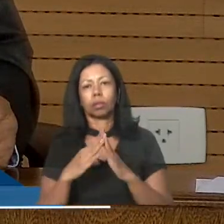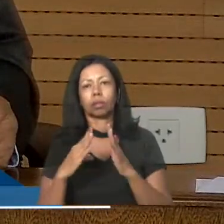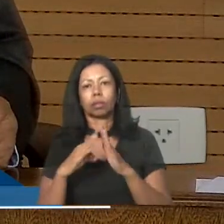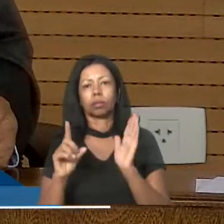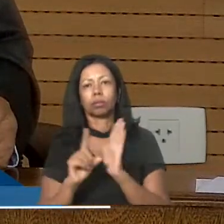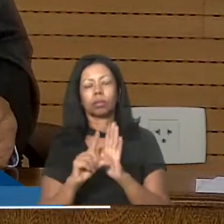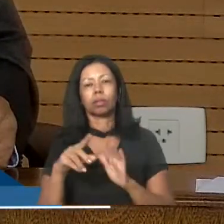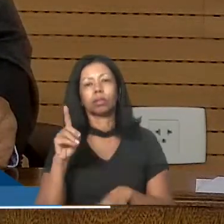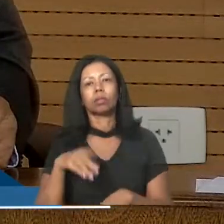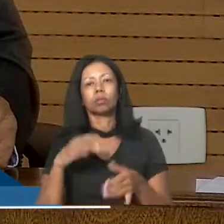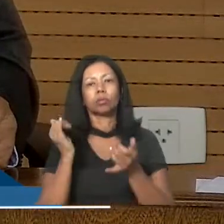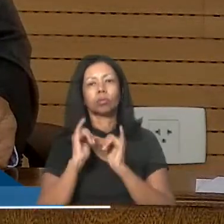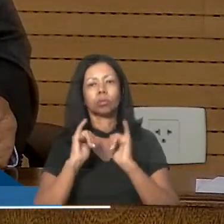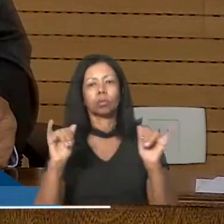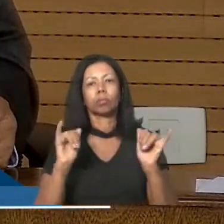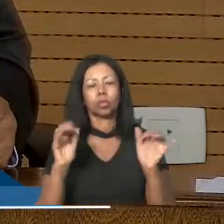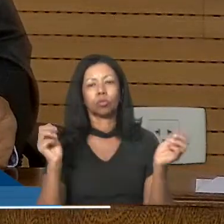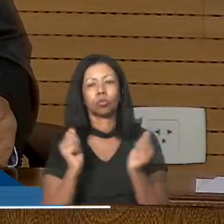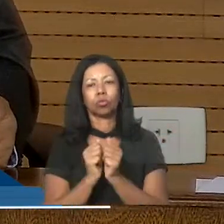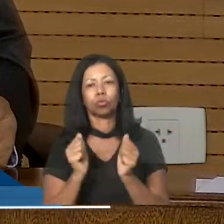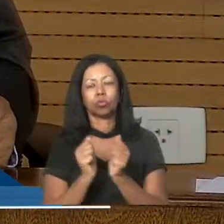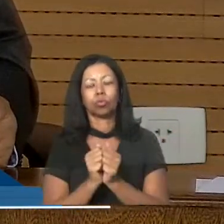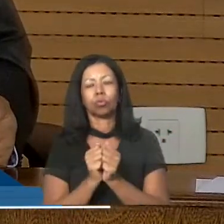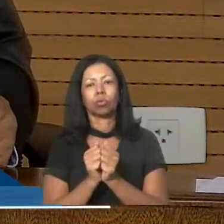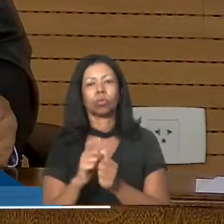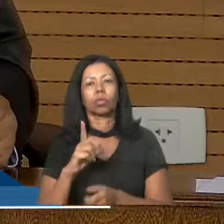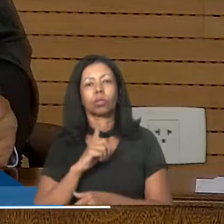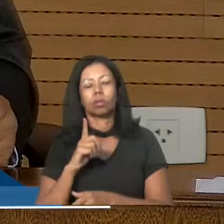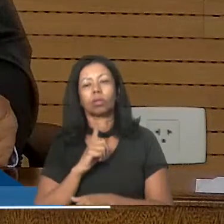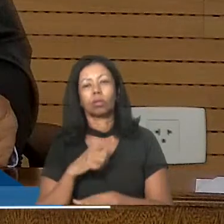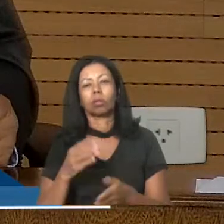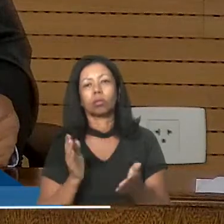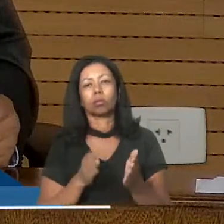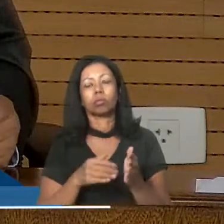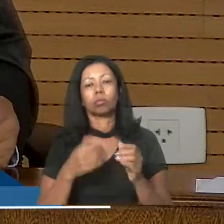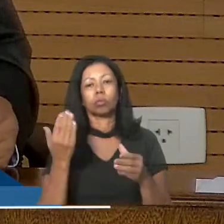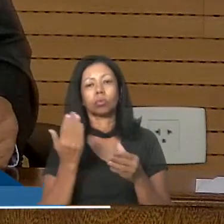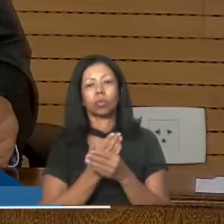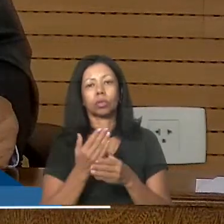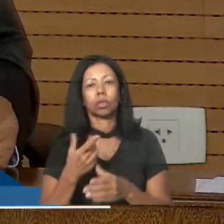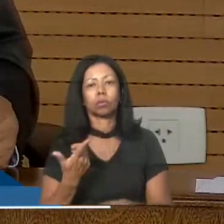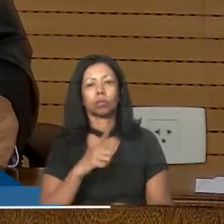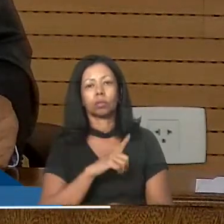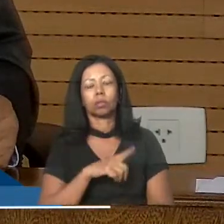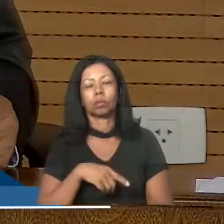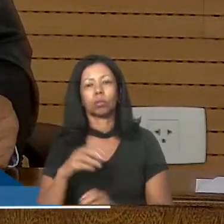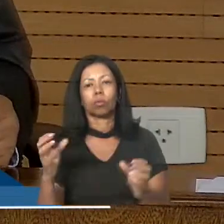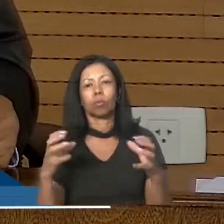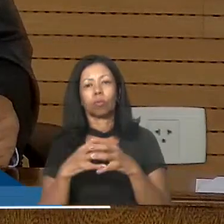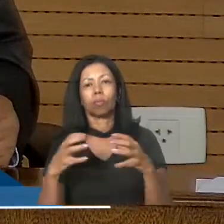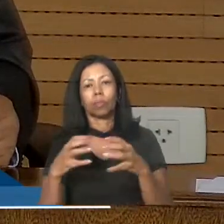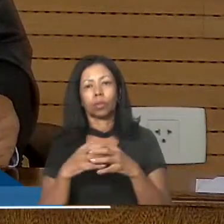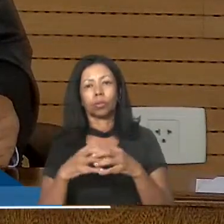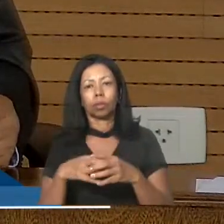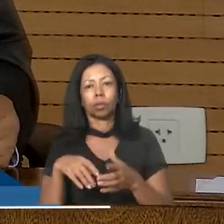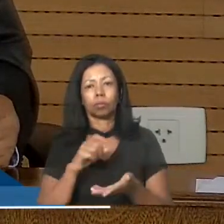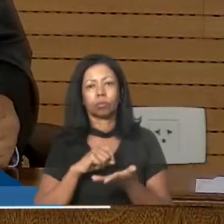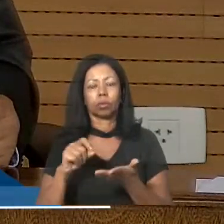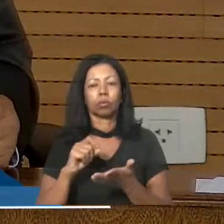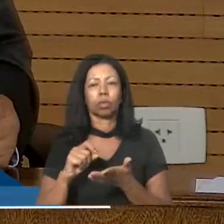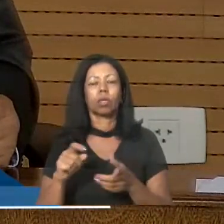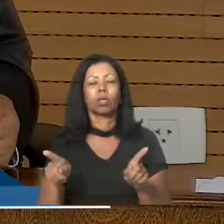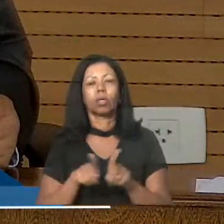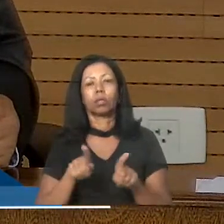sendo pronunciamento juntado aos atos para conhecimento das comissões. Relatado o feito,